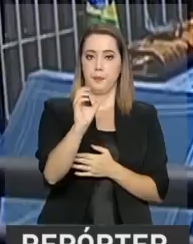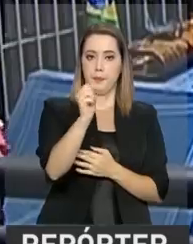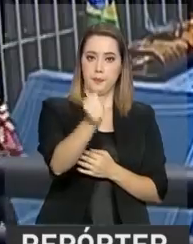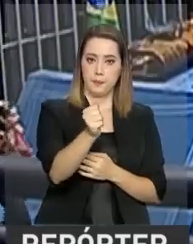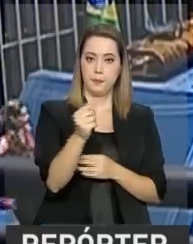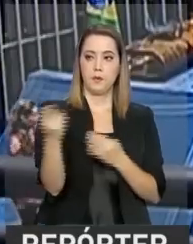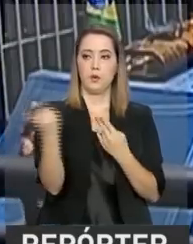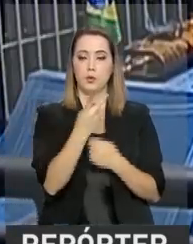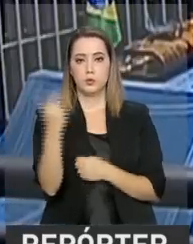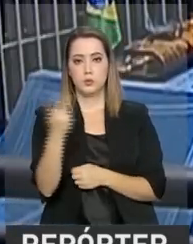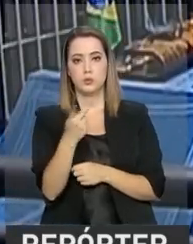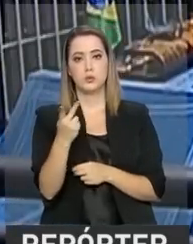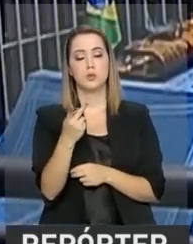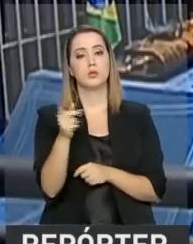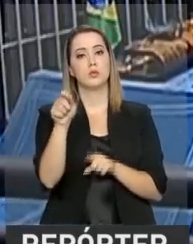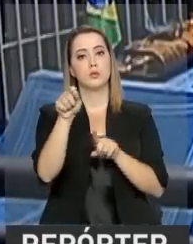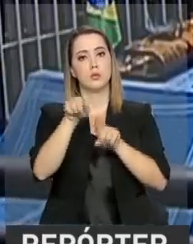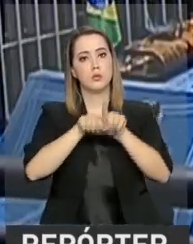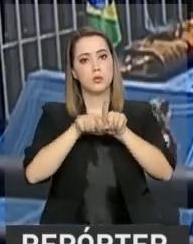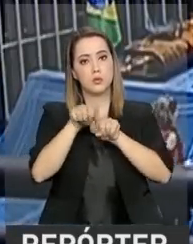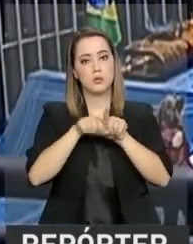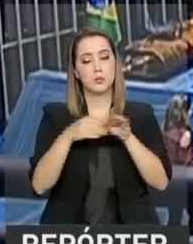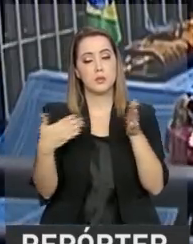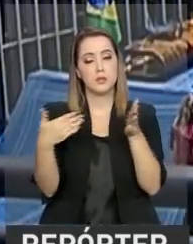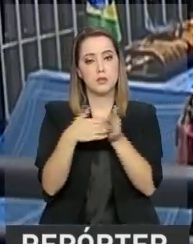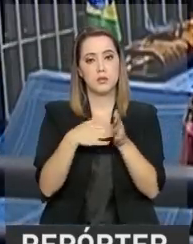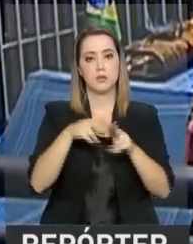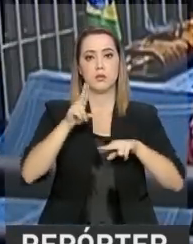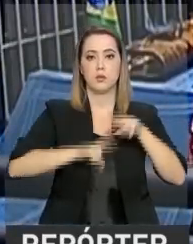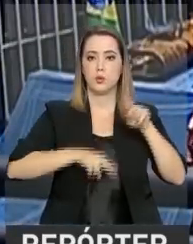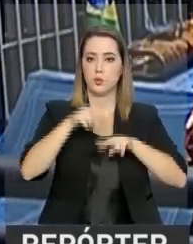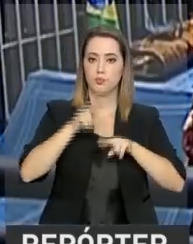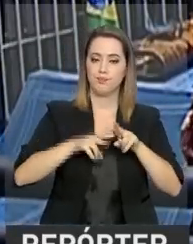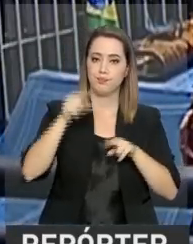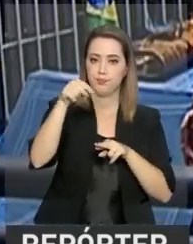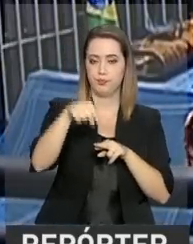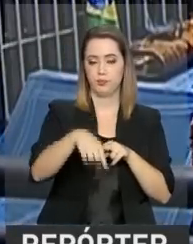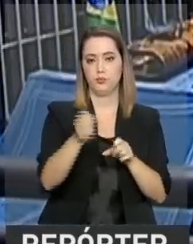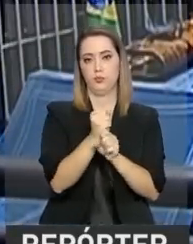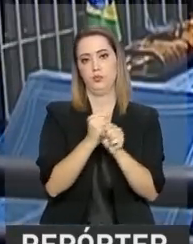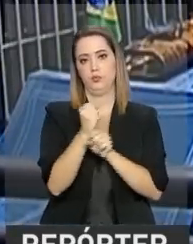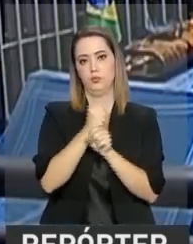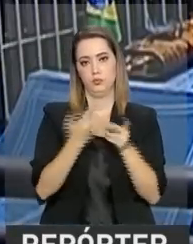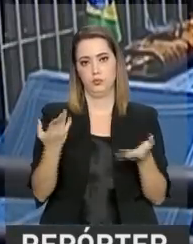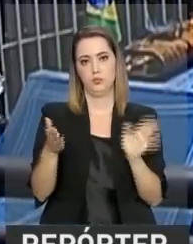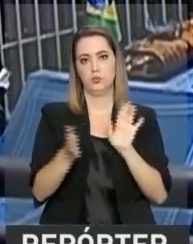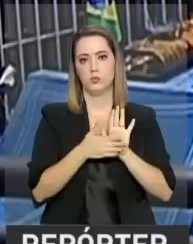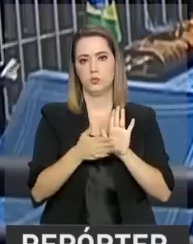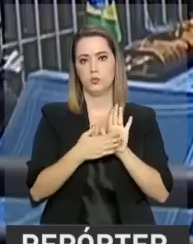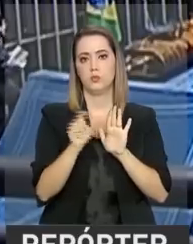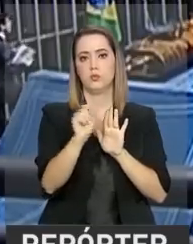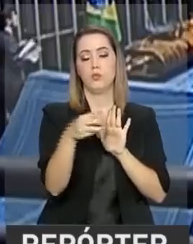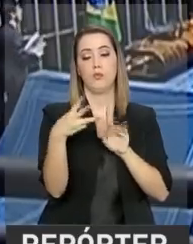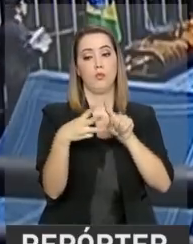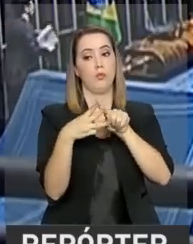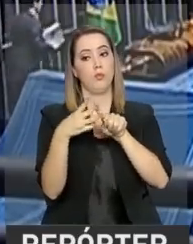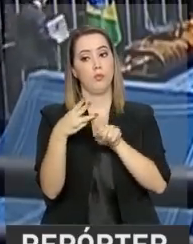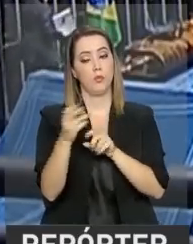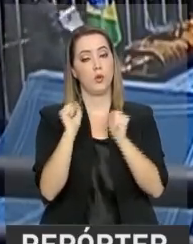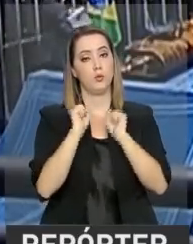medido nos 12 meses anteriores até junho daquele ano. Lembrando que esta proposta vale para os